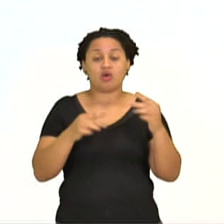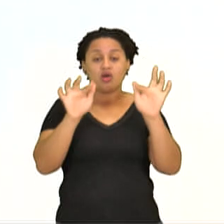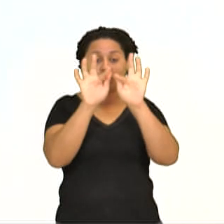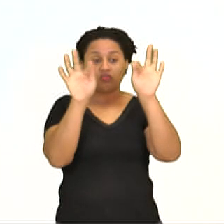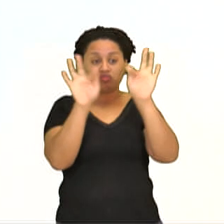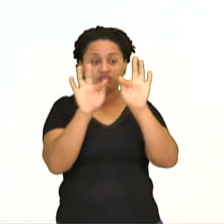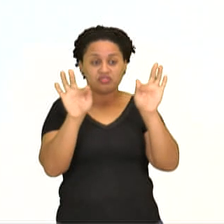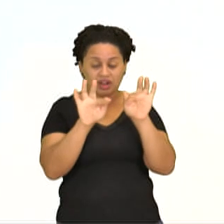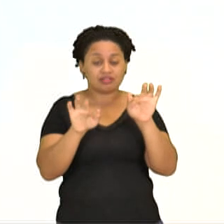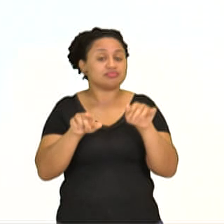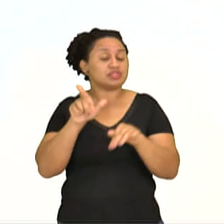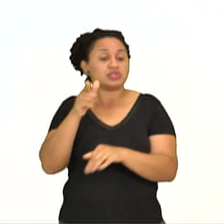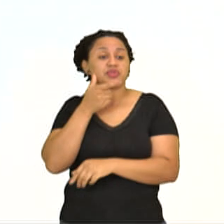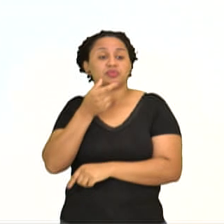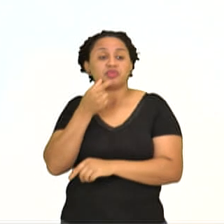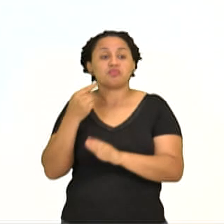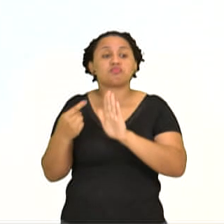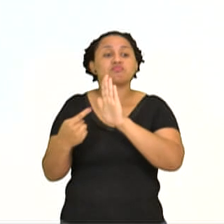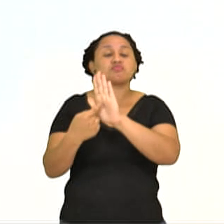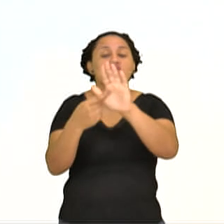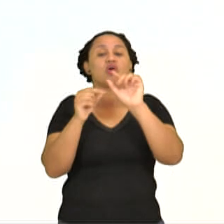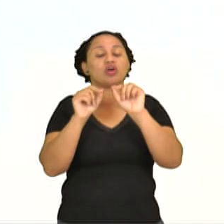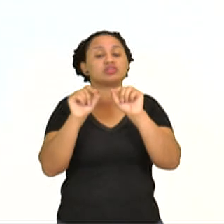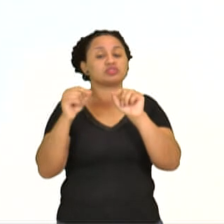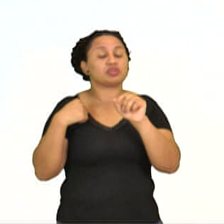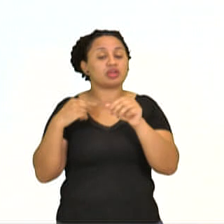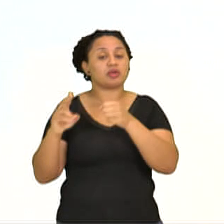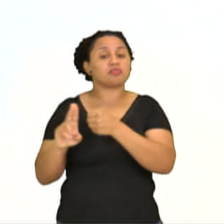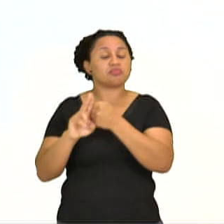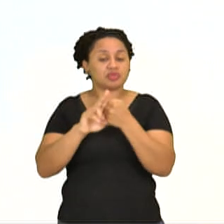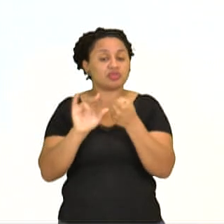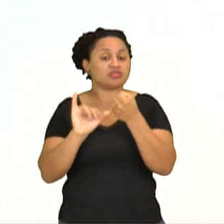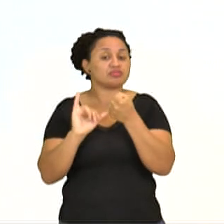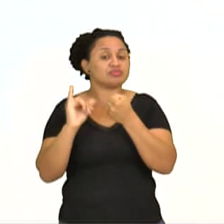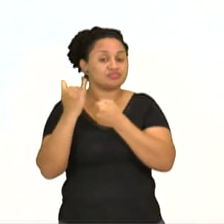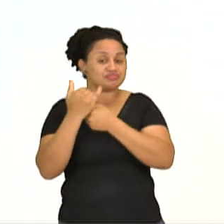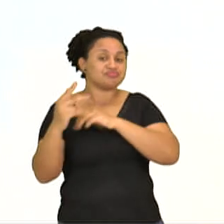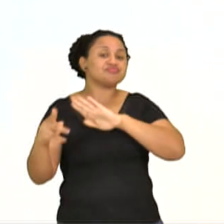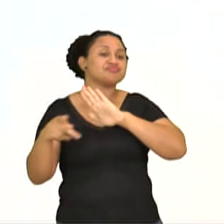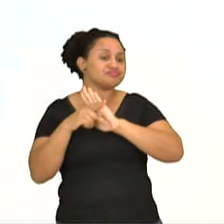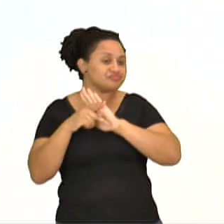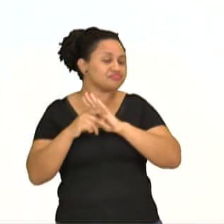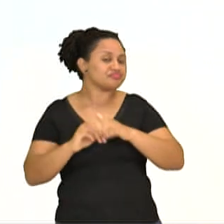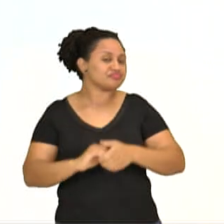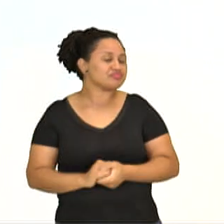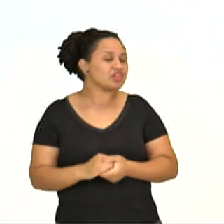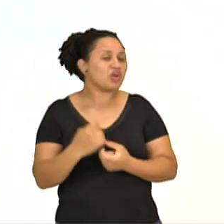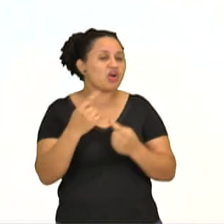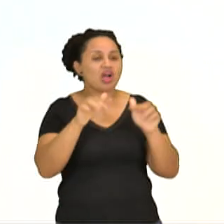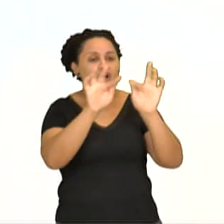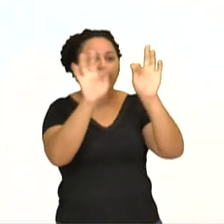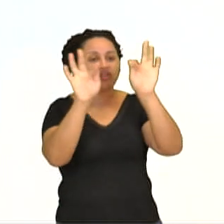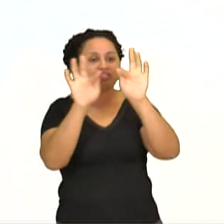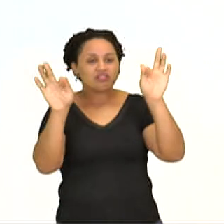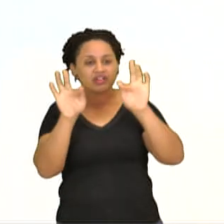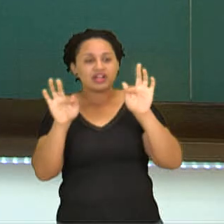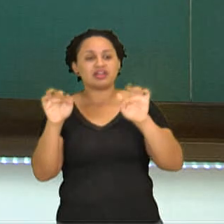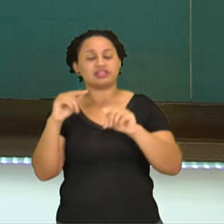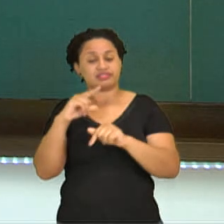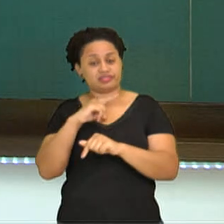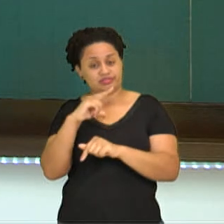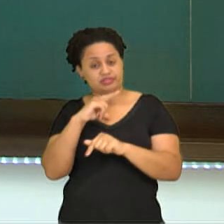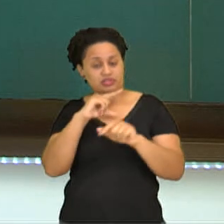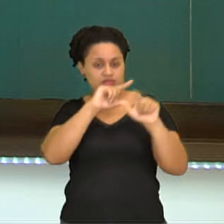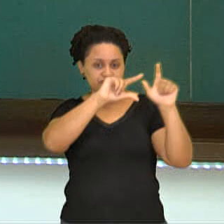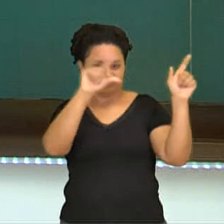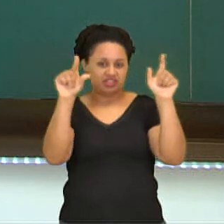frase Calvin apresenta um possessive adjective. Então, qual frasezinha